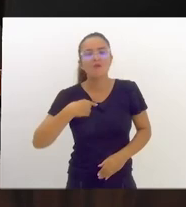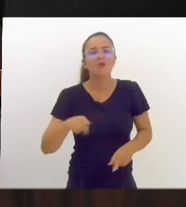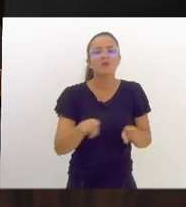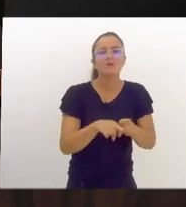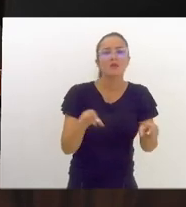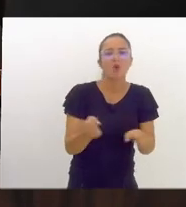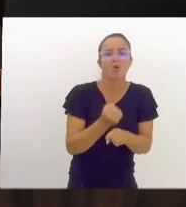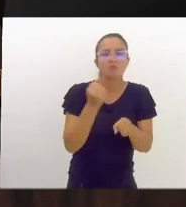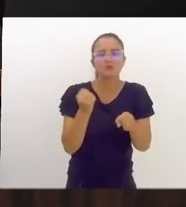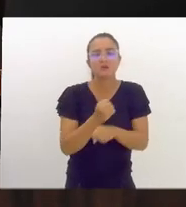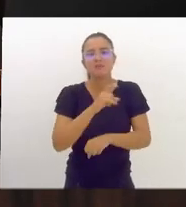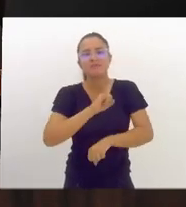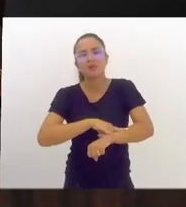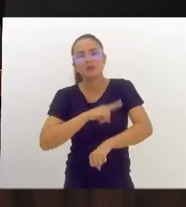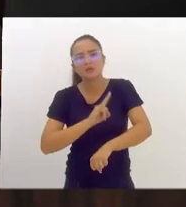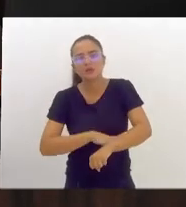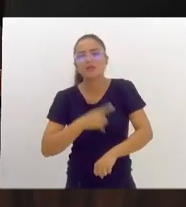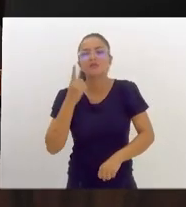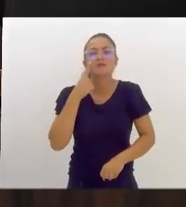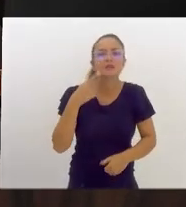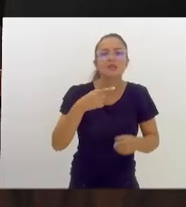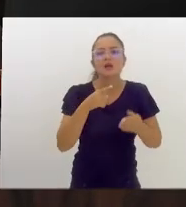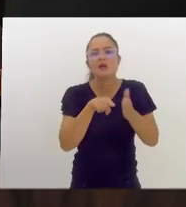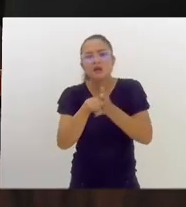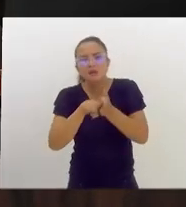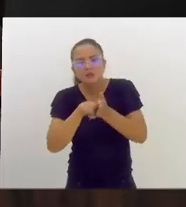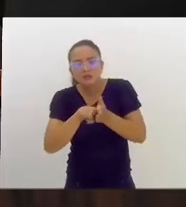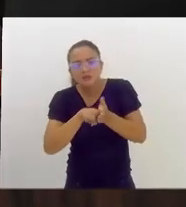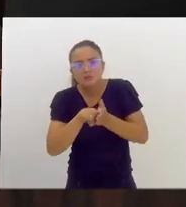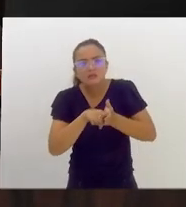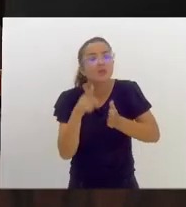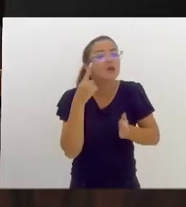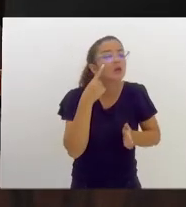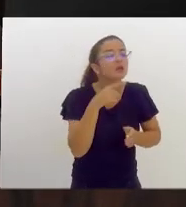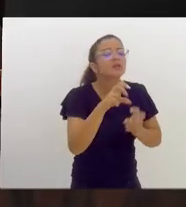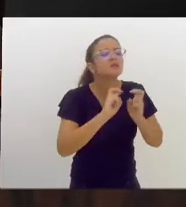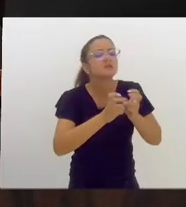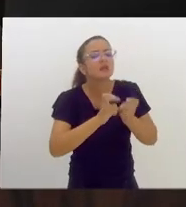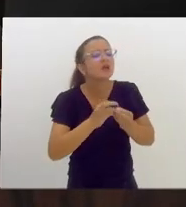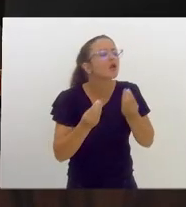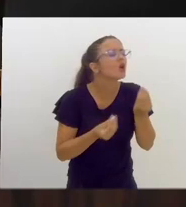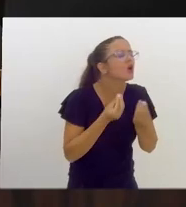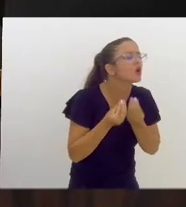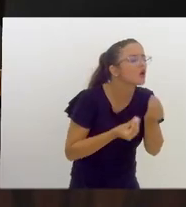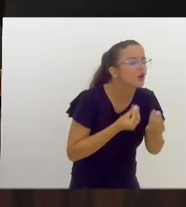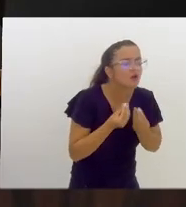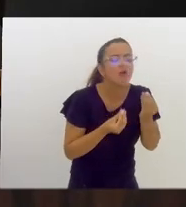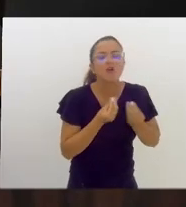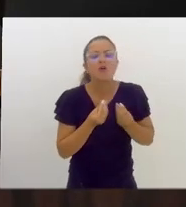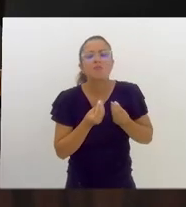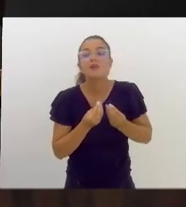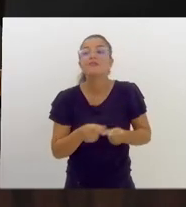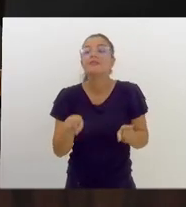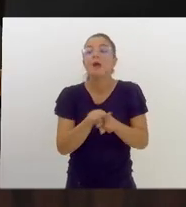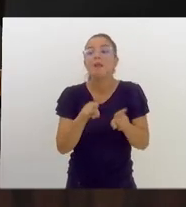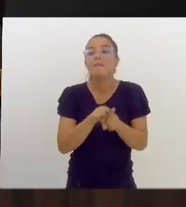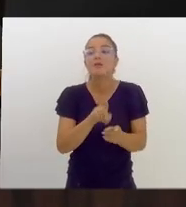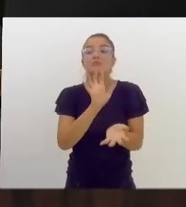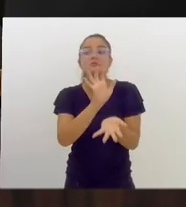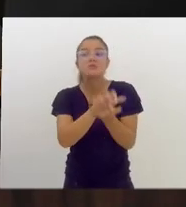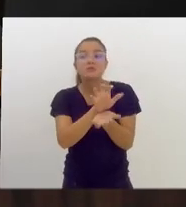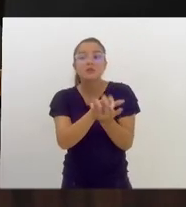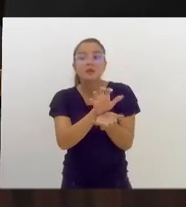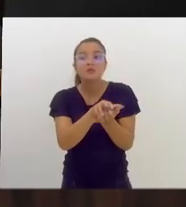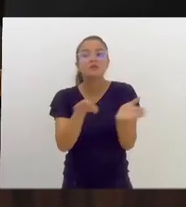banheiro, analisar as condições dos trens e estações, retorno do ramal Santa Cruz, Central